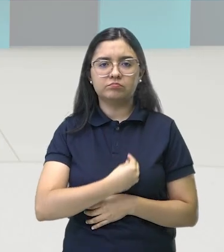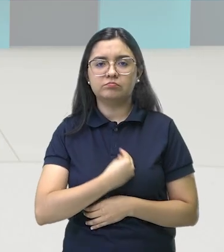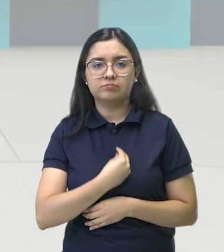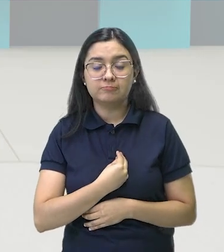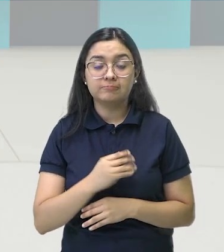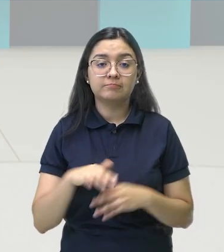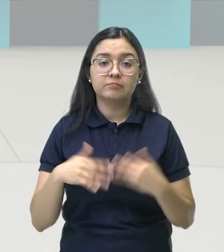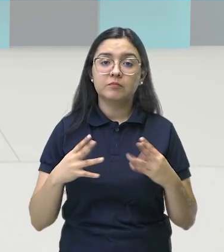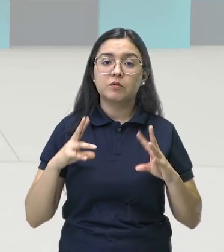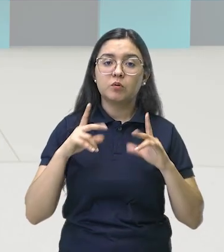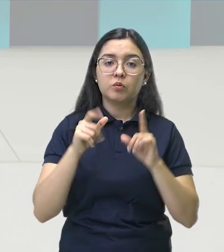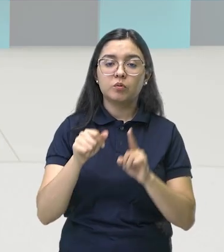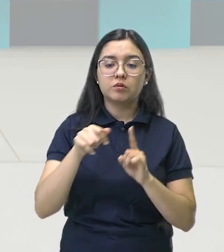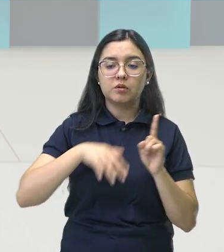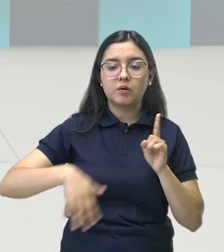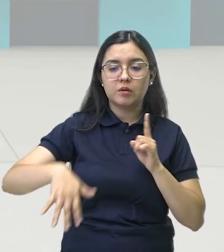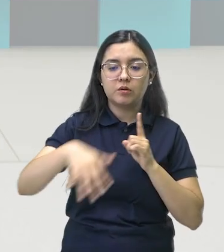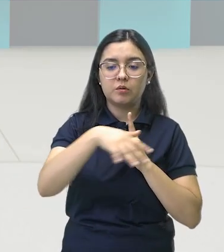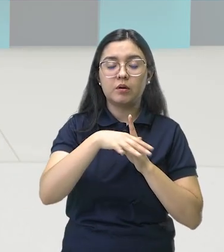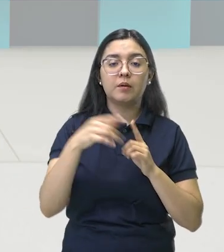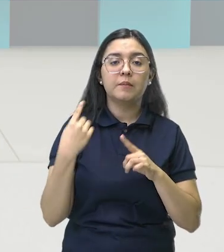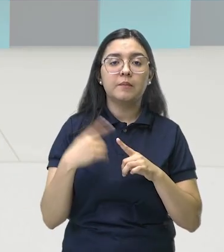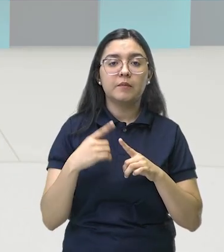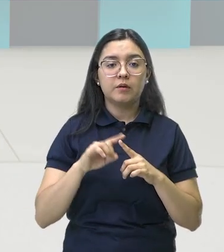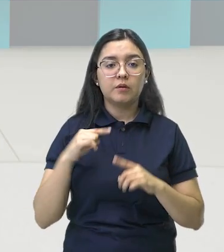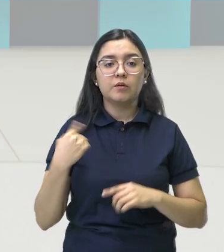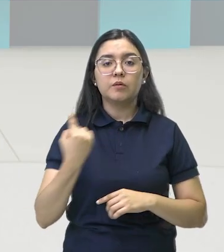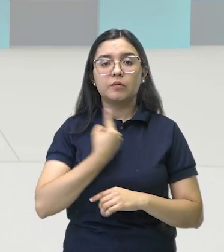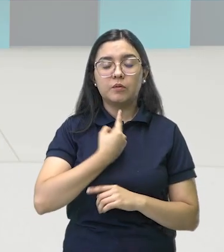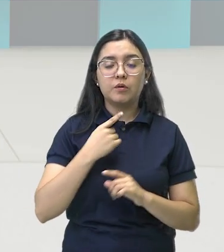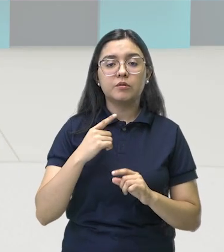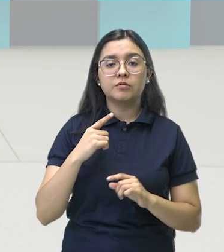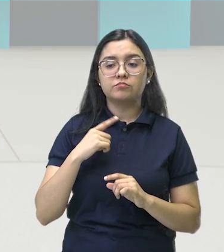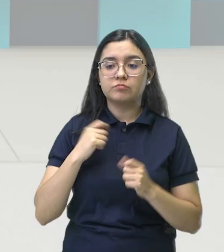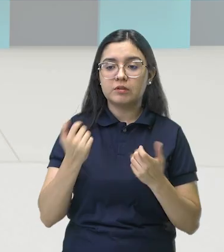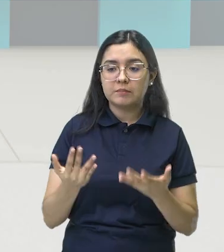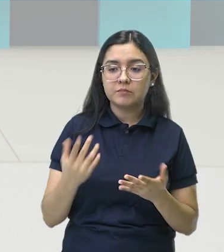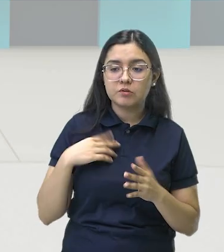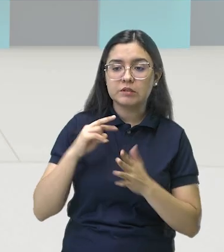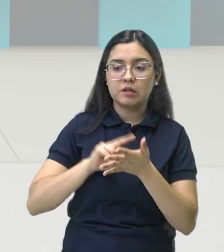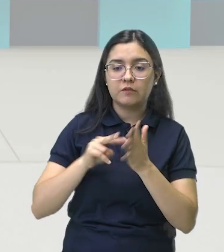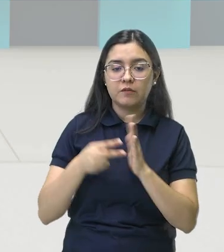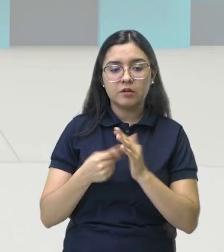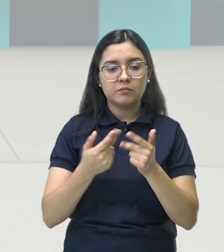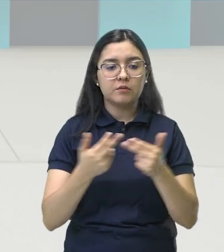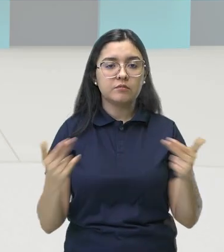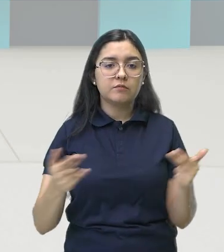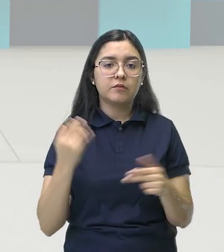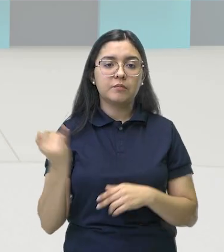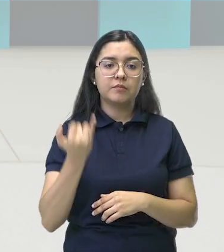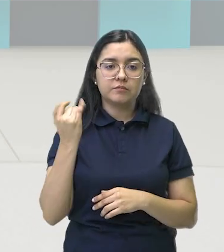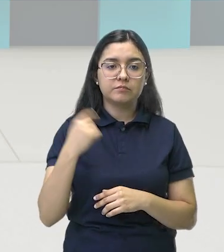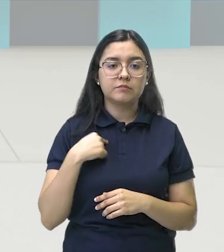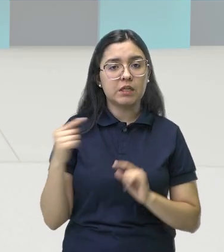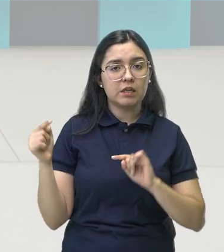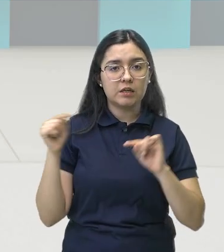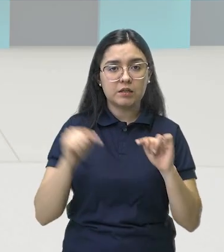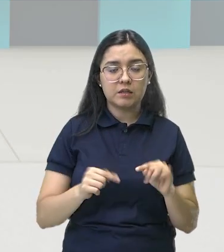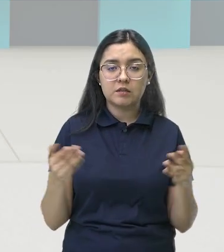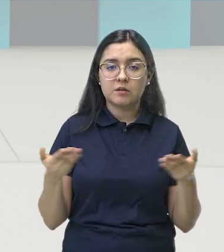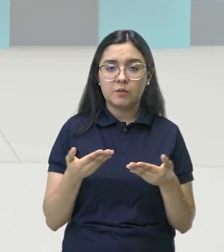tudo que está ao nosso redor é porque nós estamos colocando um significado para isso e se torna relevante, está aqui e